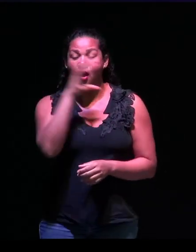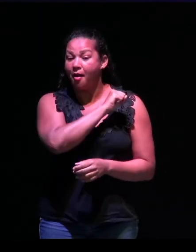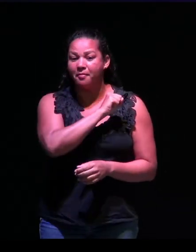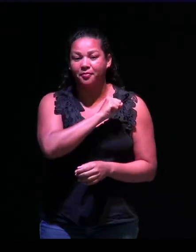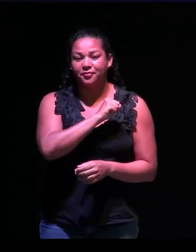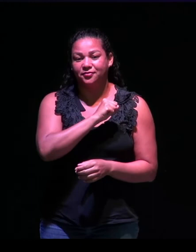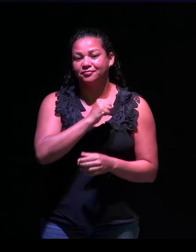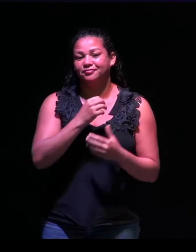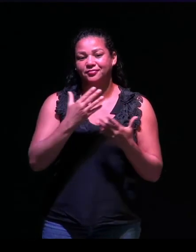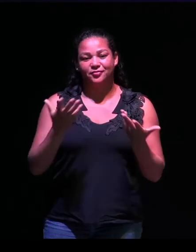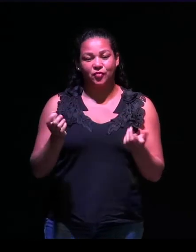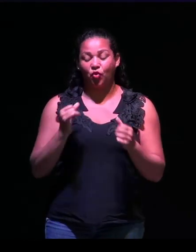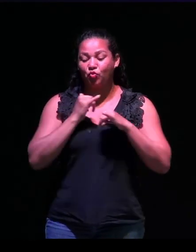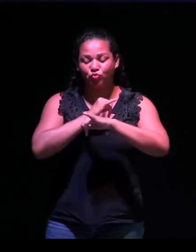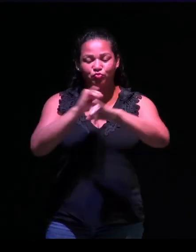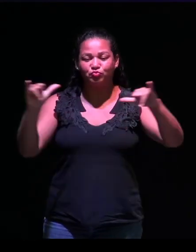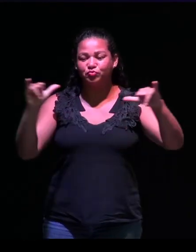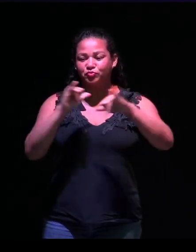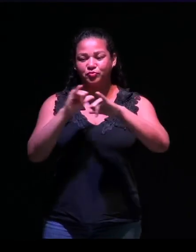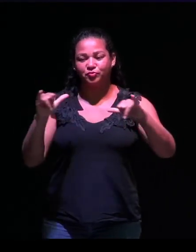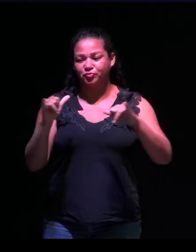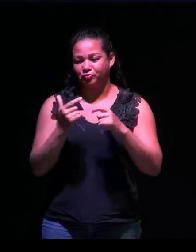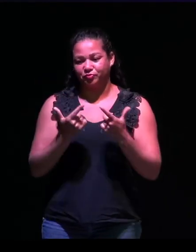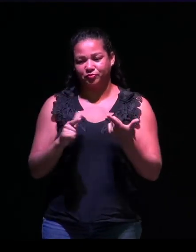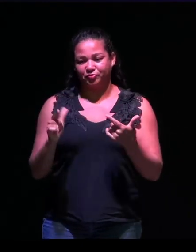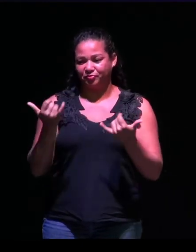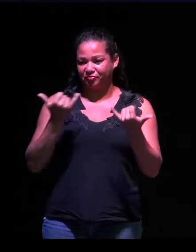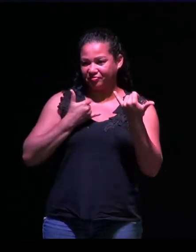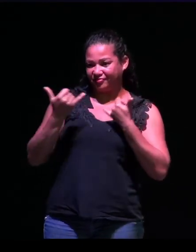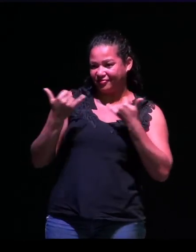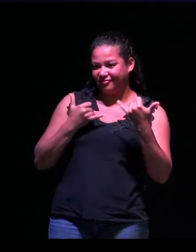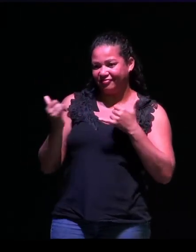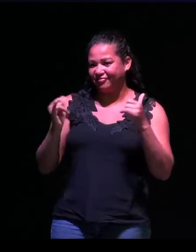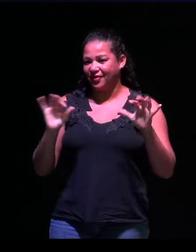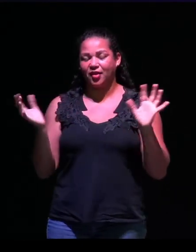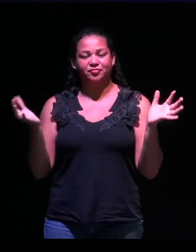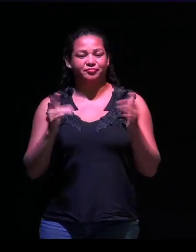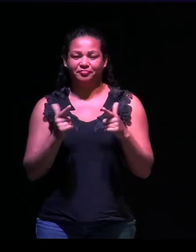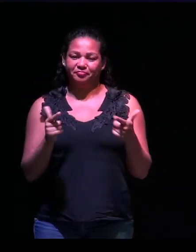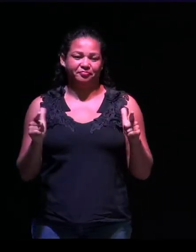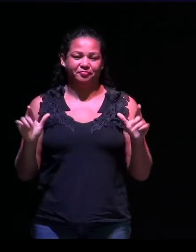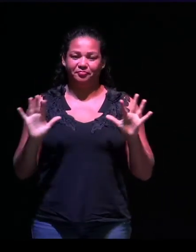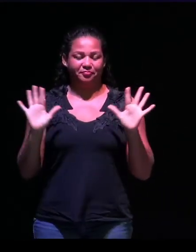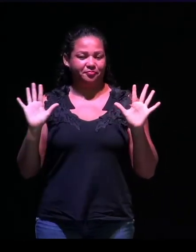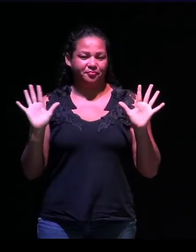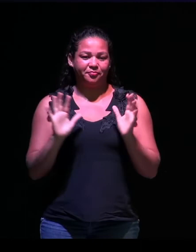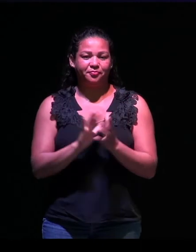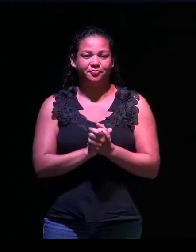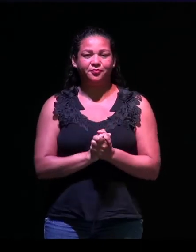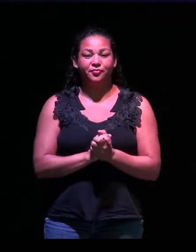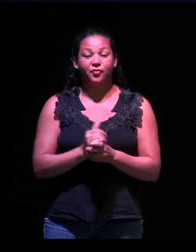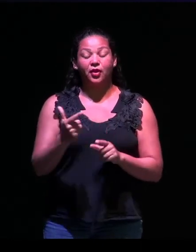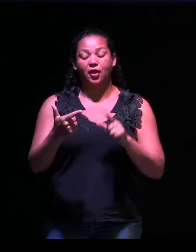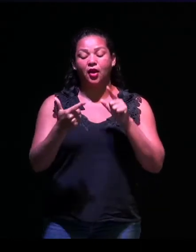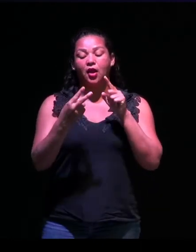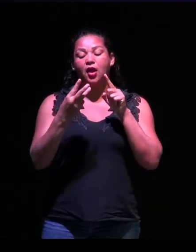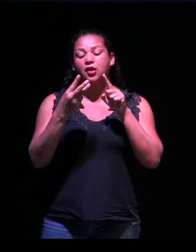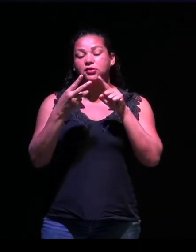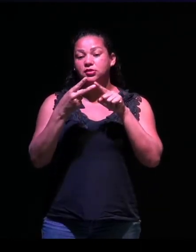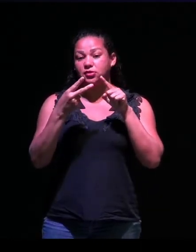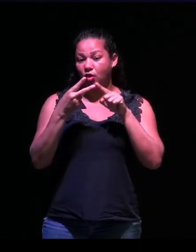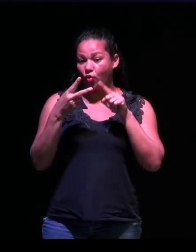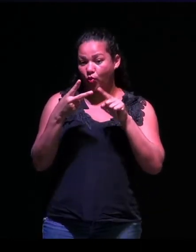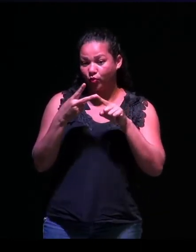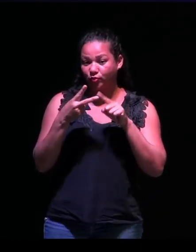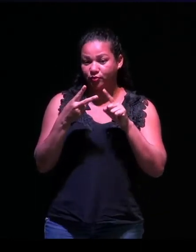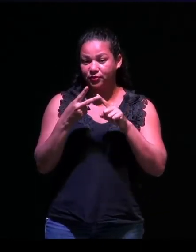que não tem aviso, é algo que pode acontecer a qualquer instante, e nós precisamos estar preparados. A segunda parte é o que nós vamos pregar